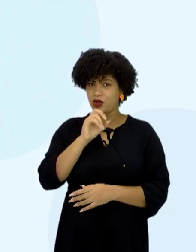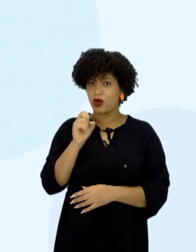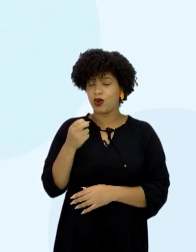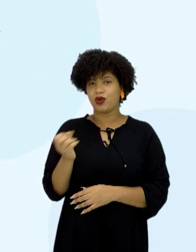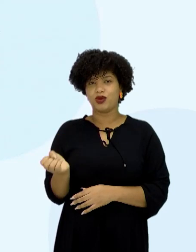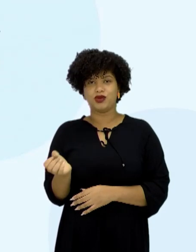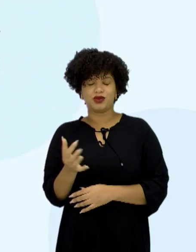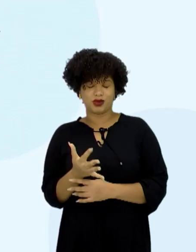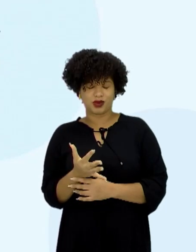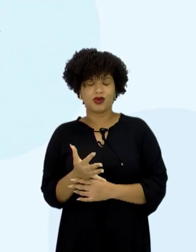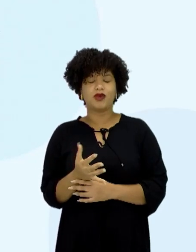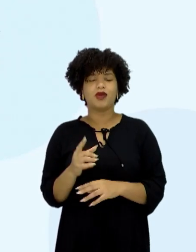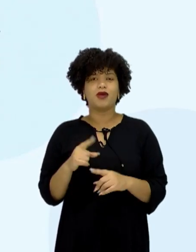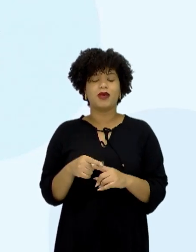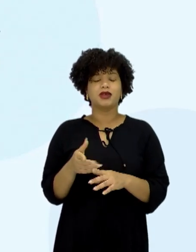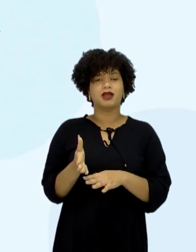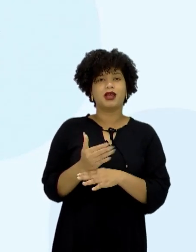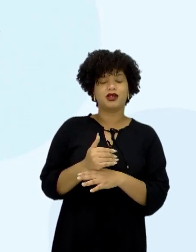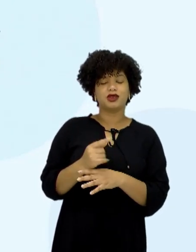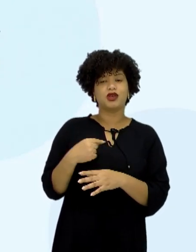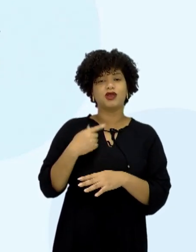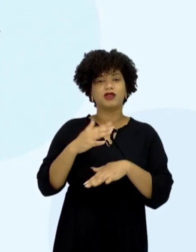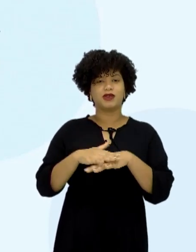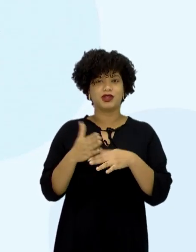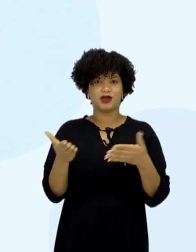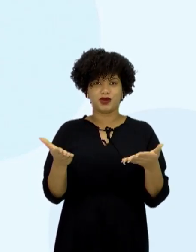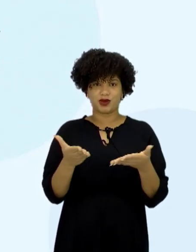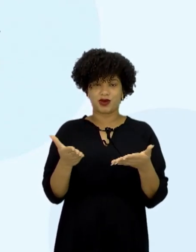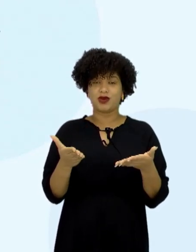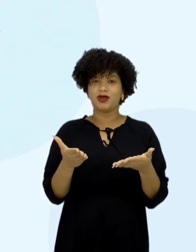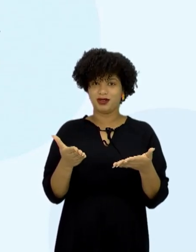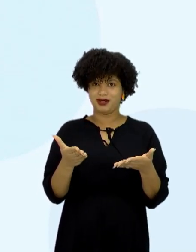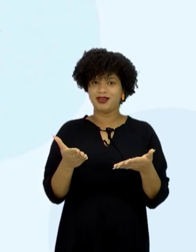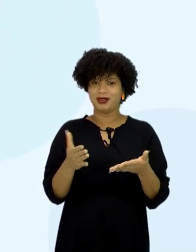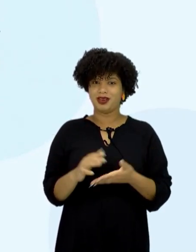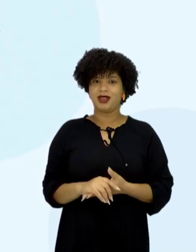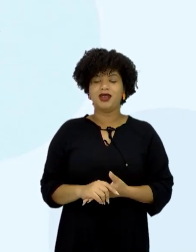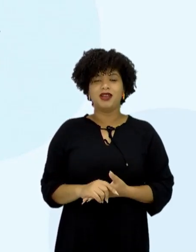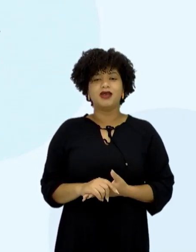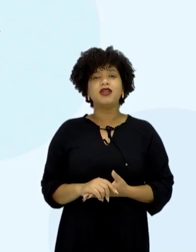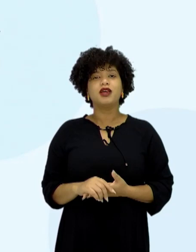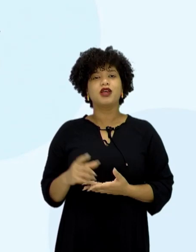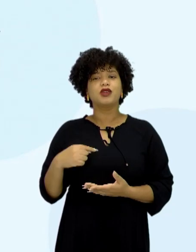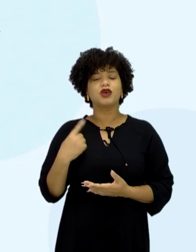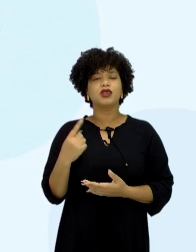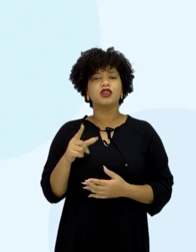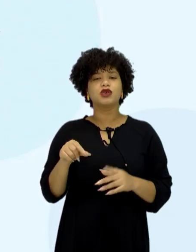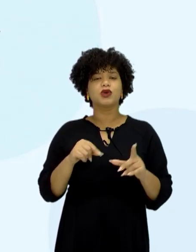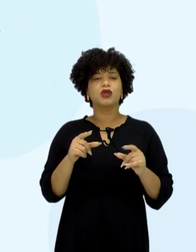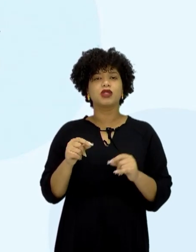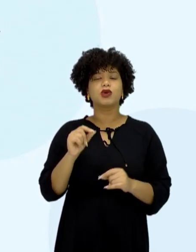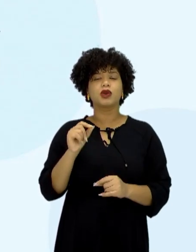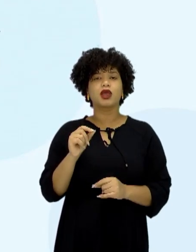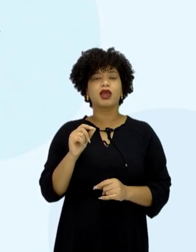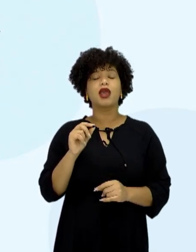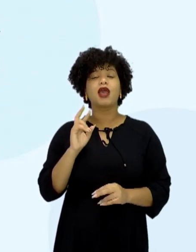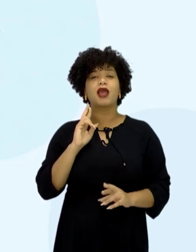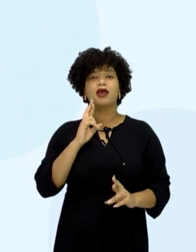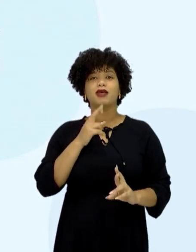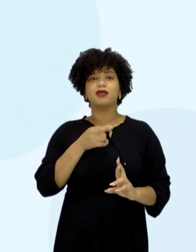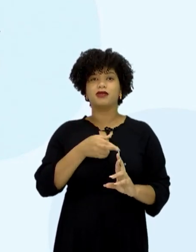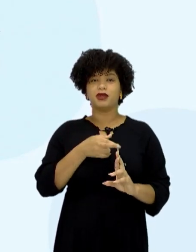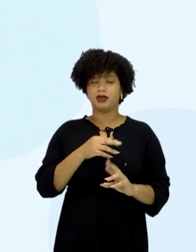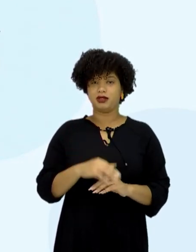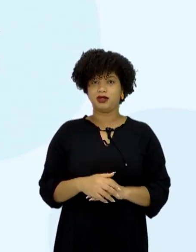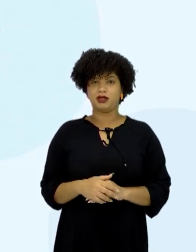mas que seja anterior ao que a gente está fazendo agora. Então, alguma coisa que a gente está usando como referência. Depois a gente vai definir qual o